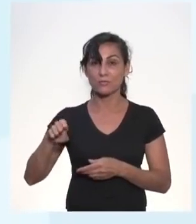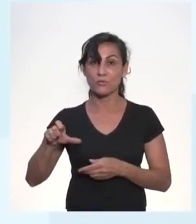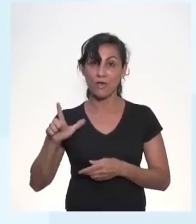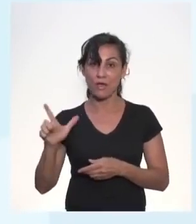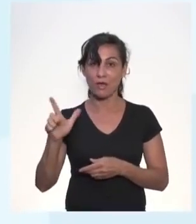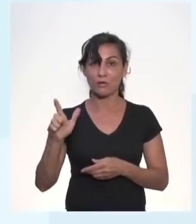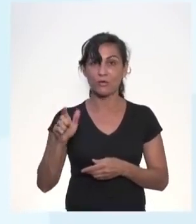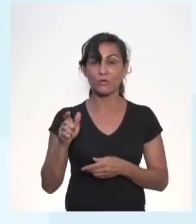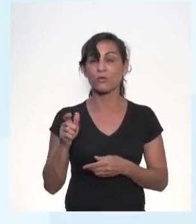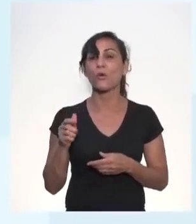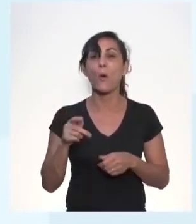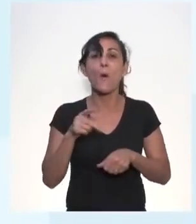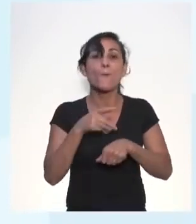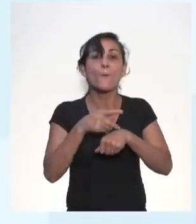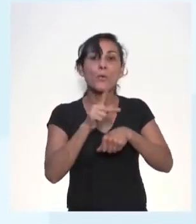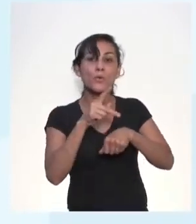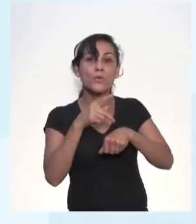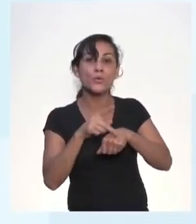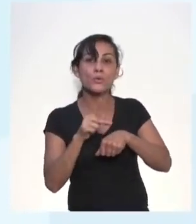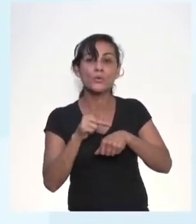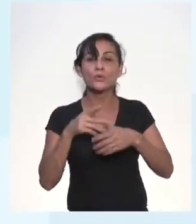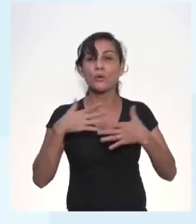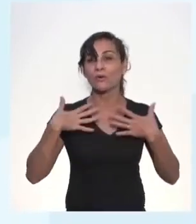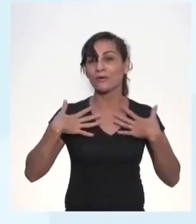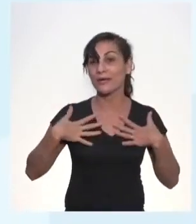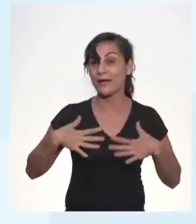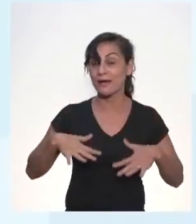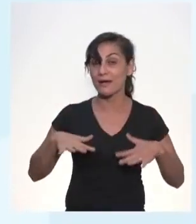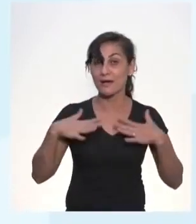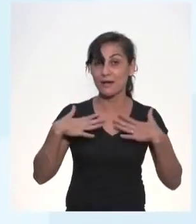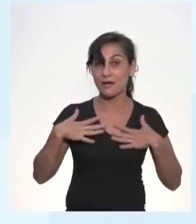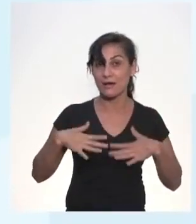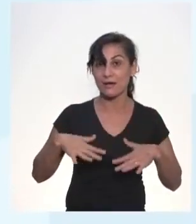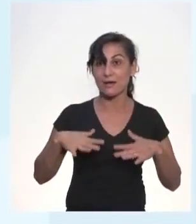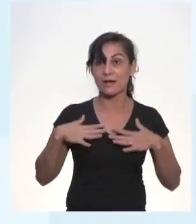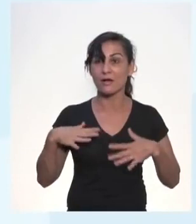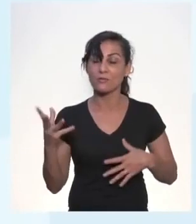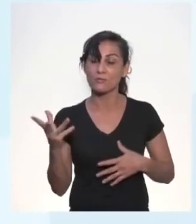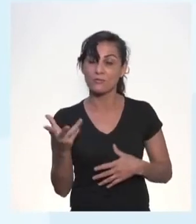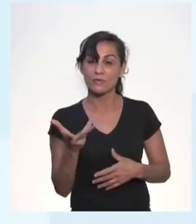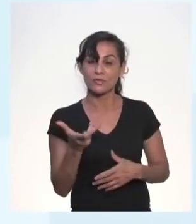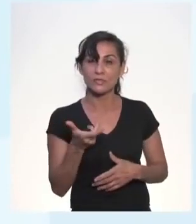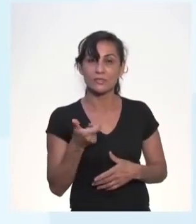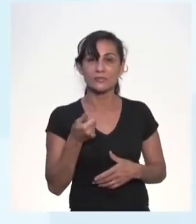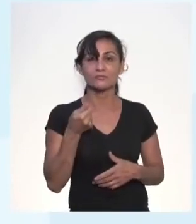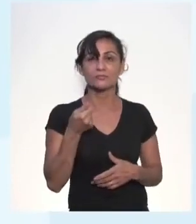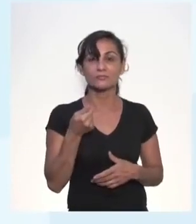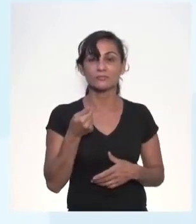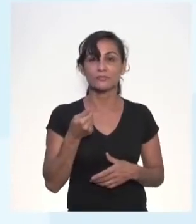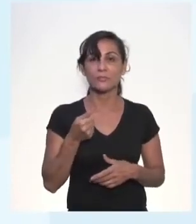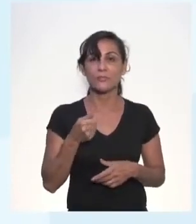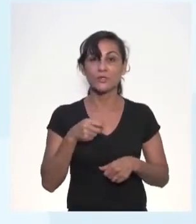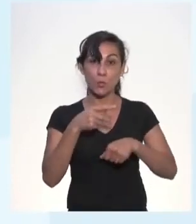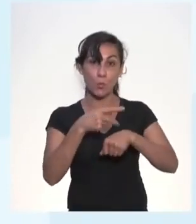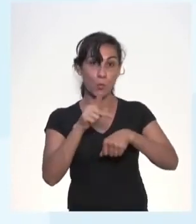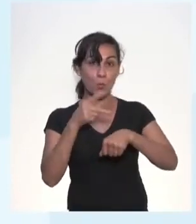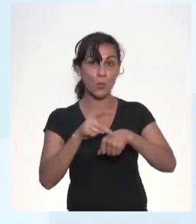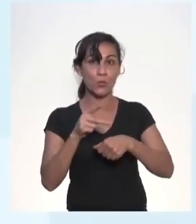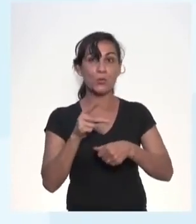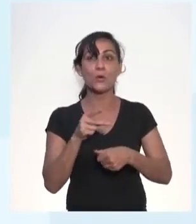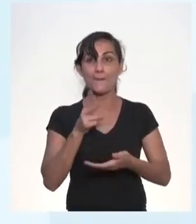né? Uhum. Tem gente colocando faceira, mas o tão puros está aí mandando. Isso, tão puros é o que mais aparece. Tem uma aluna aí,